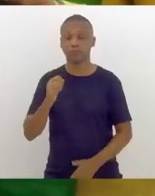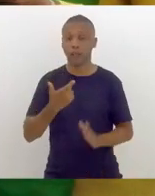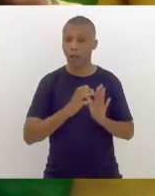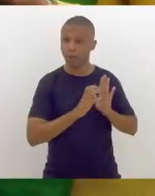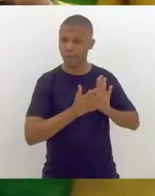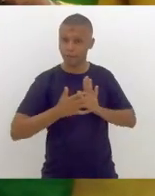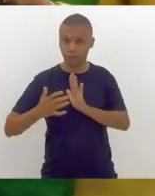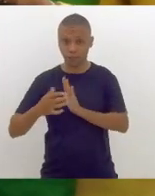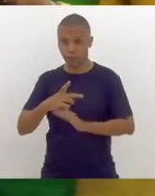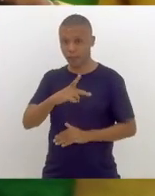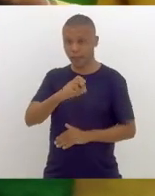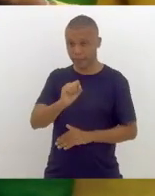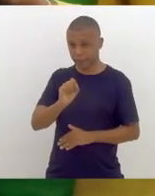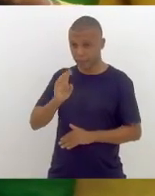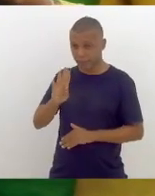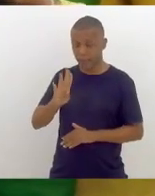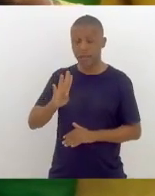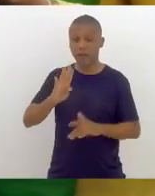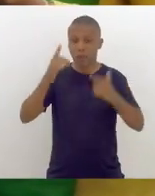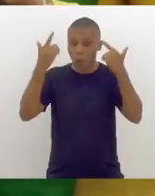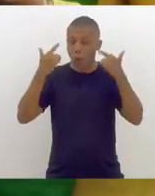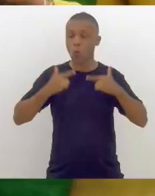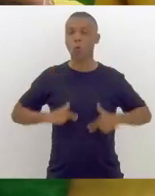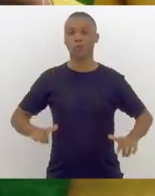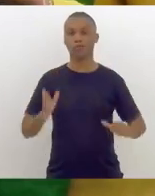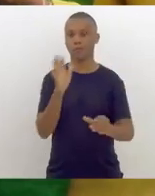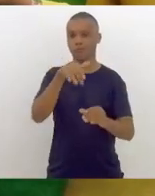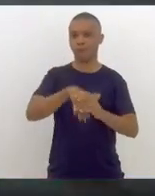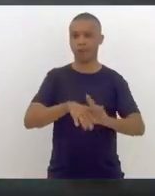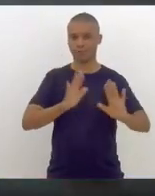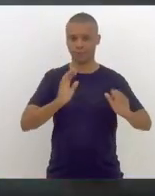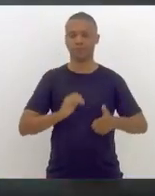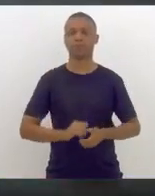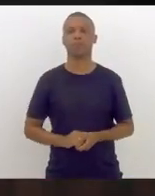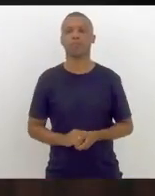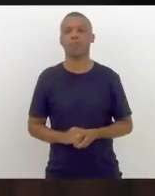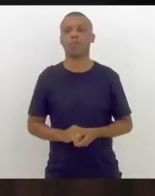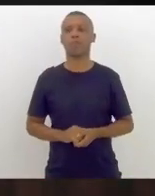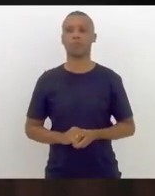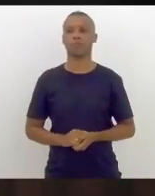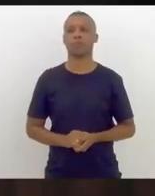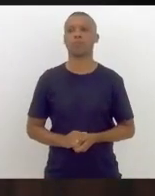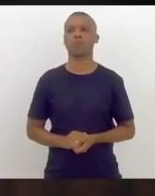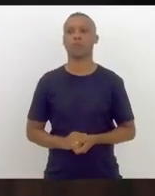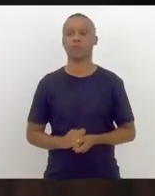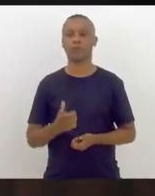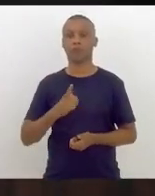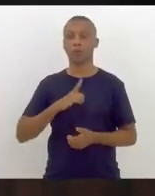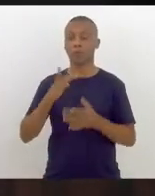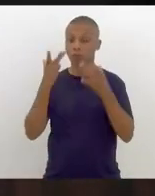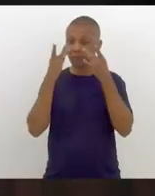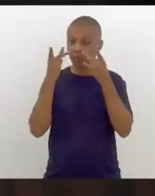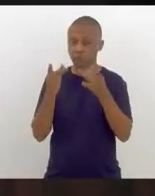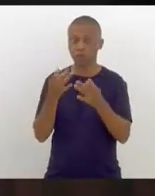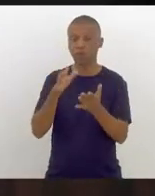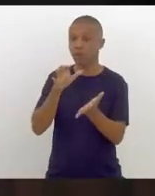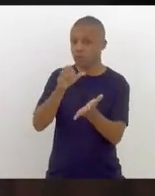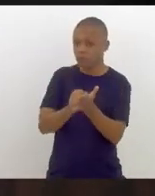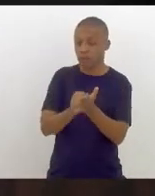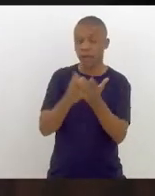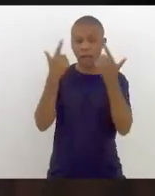fazer com consignado extensão da bancada PSB da assessoria da mesa consignar